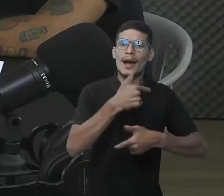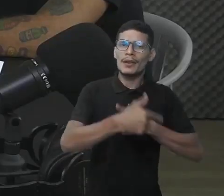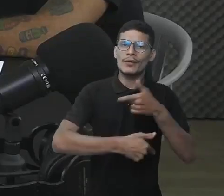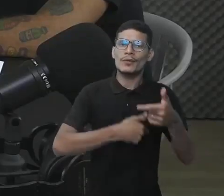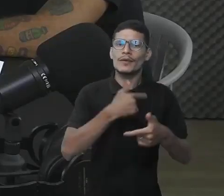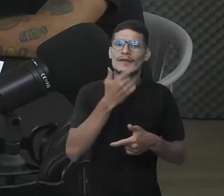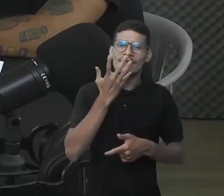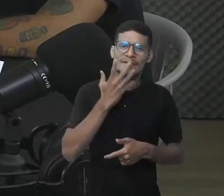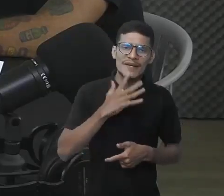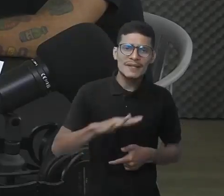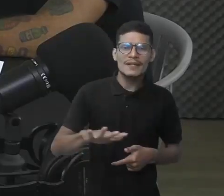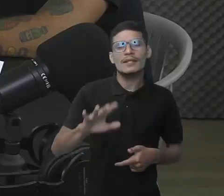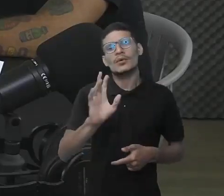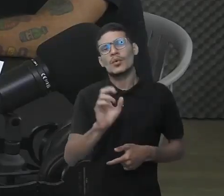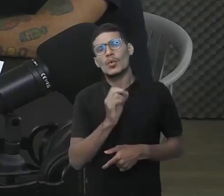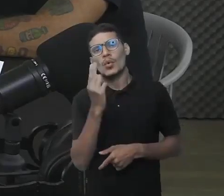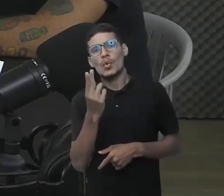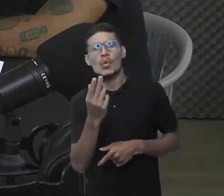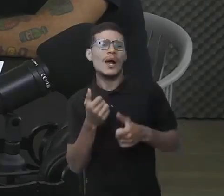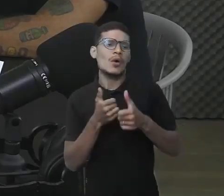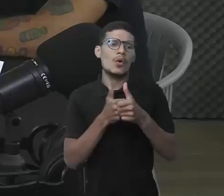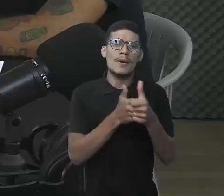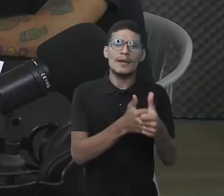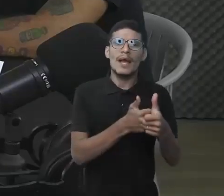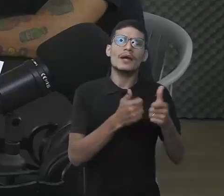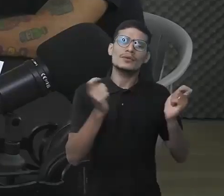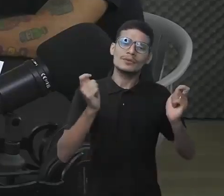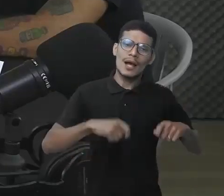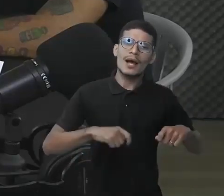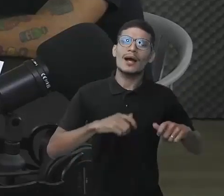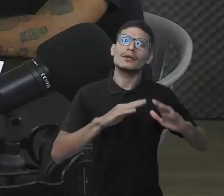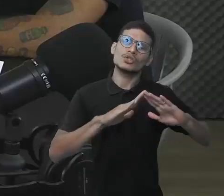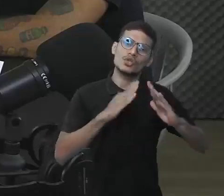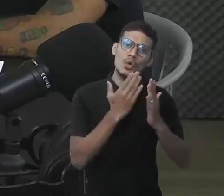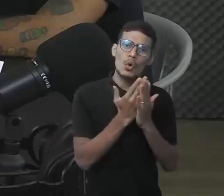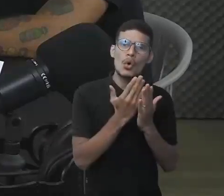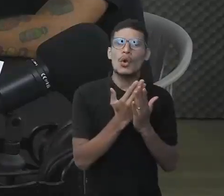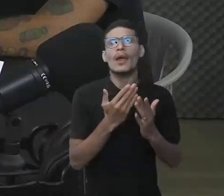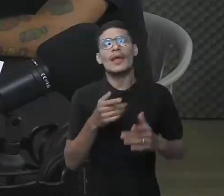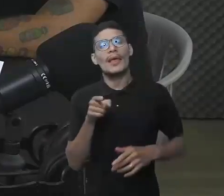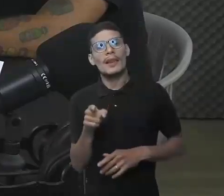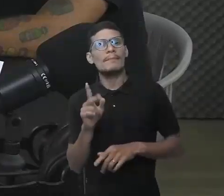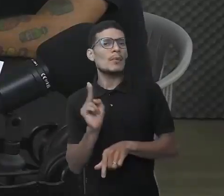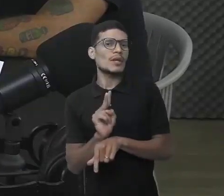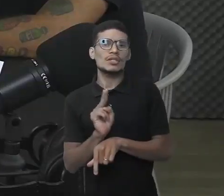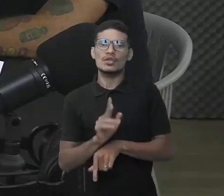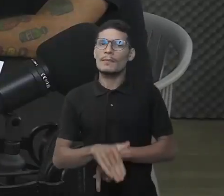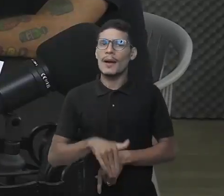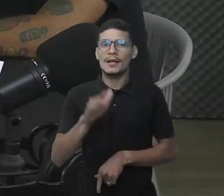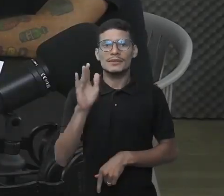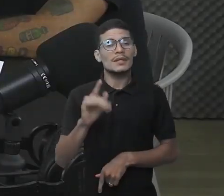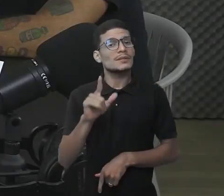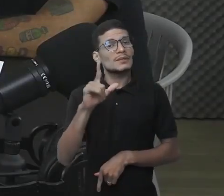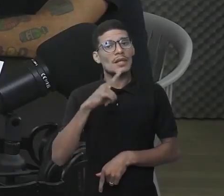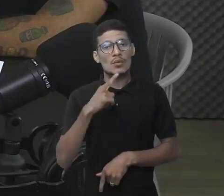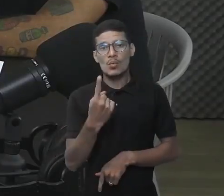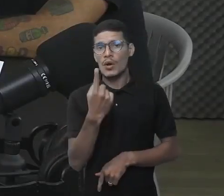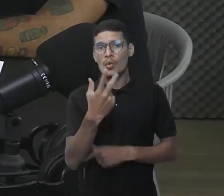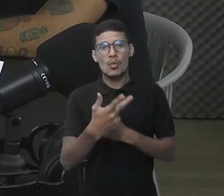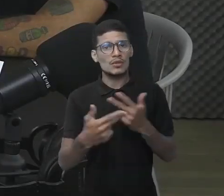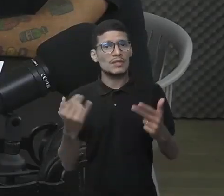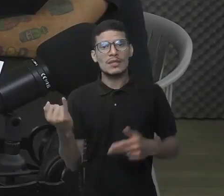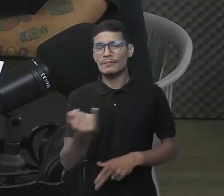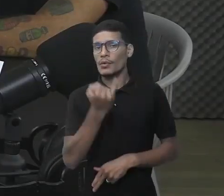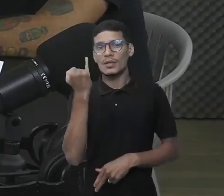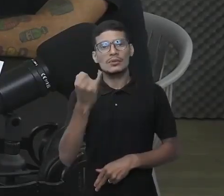infantil, ou que ele fosse mais acompanhado na escola, não é? Ele estava mais protegido. E uma coisa muito importante é